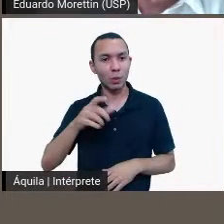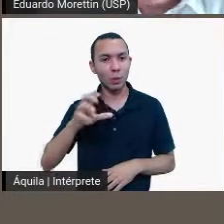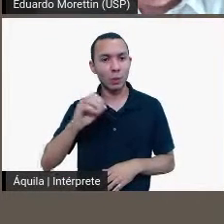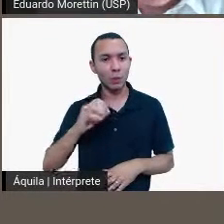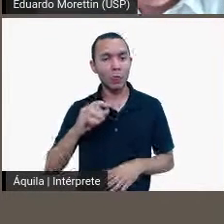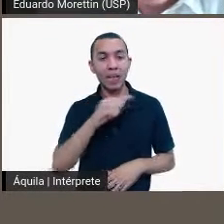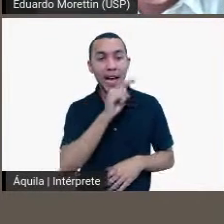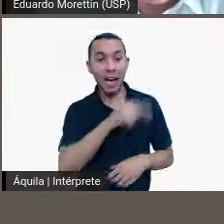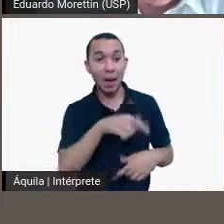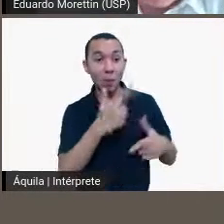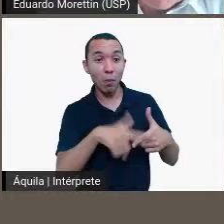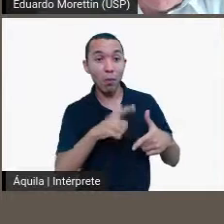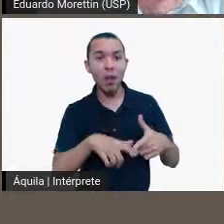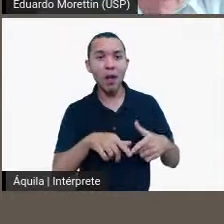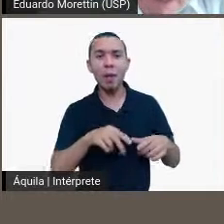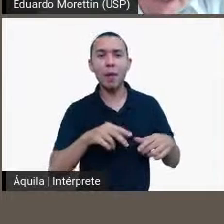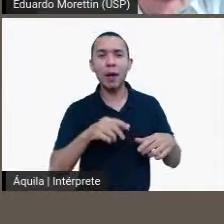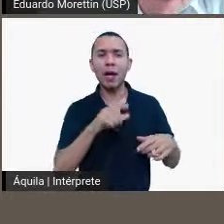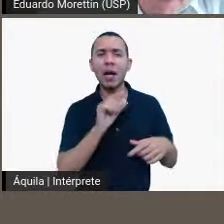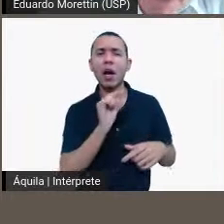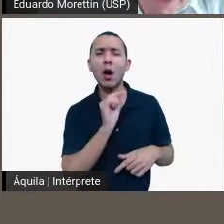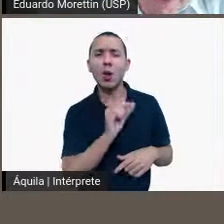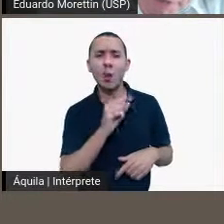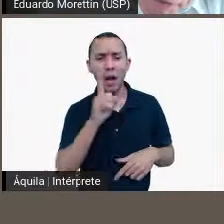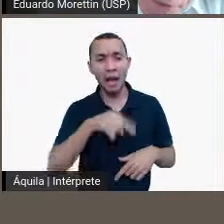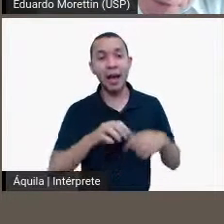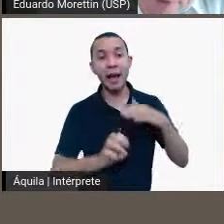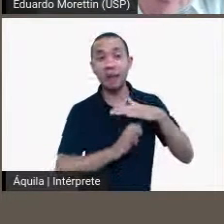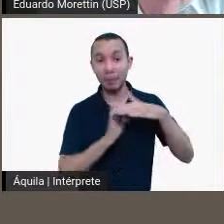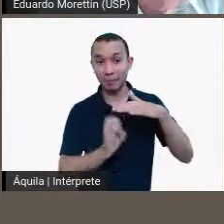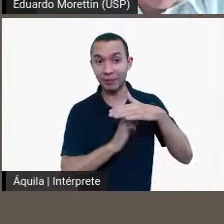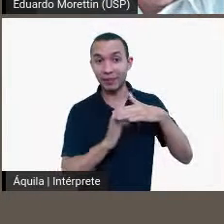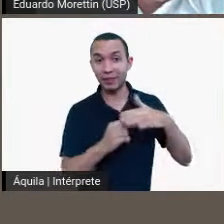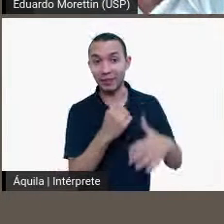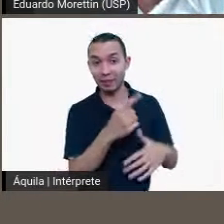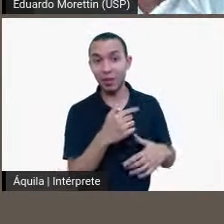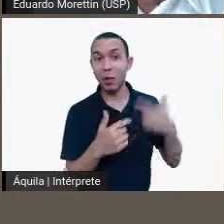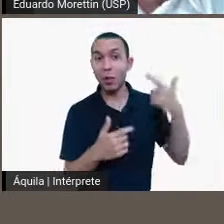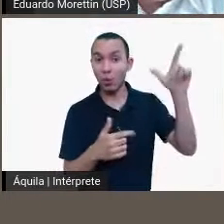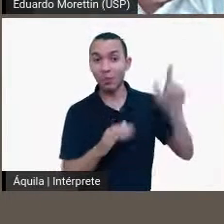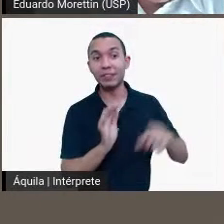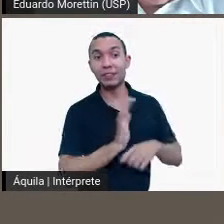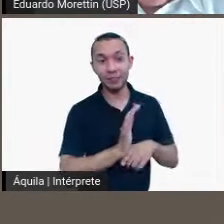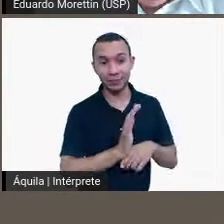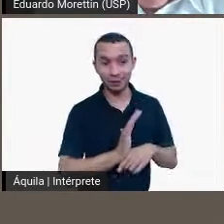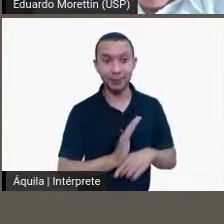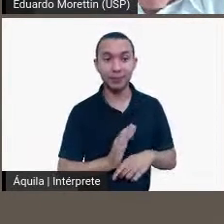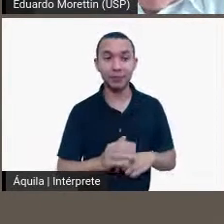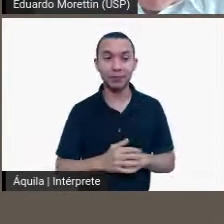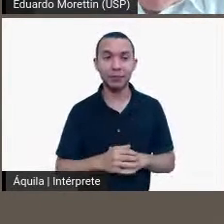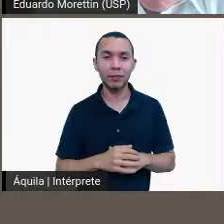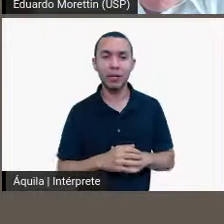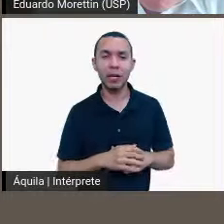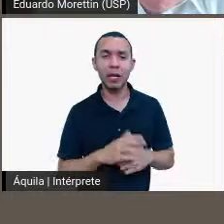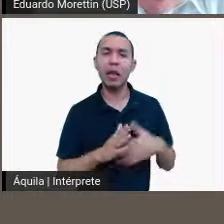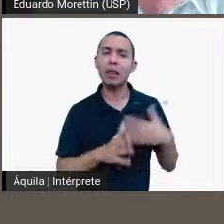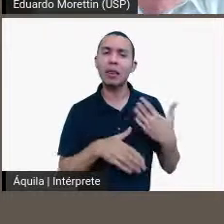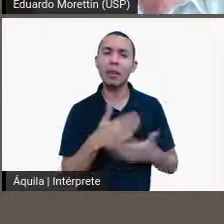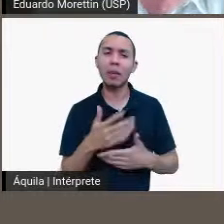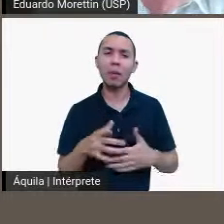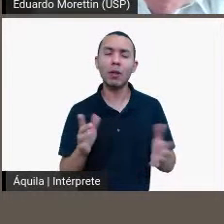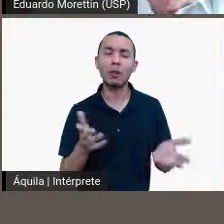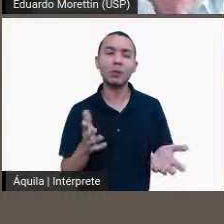era justamente com a empresa Independência Filme, que, ao final das contas,